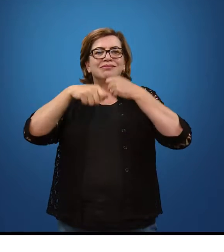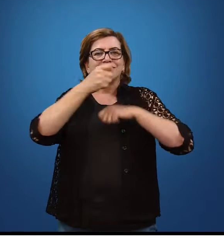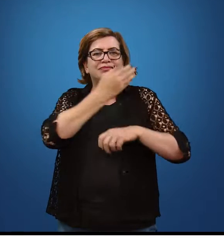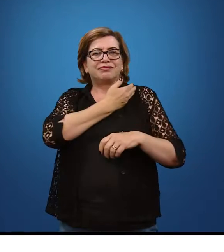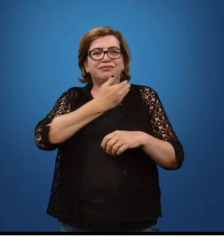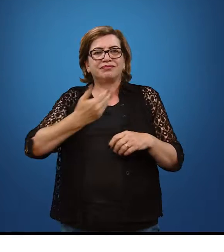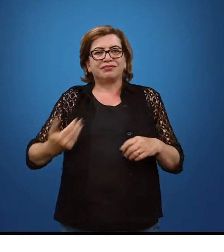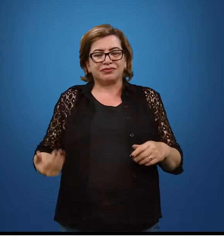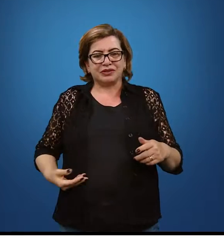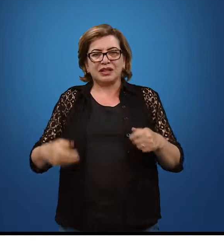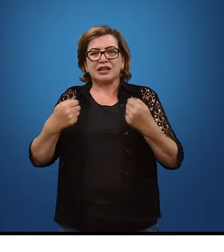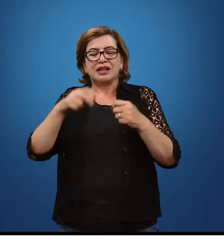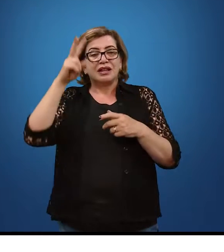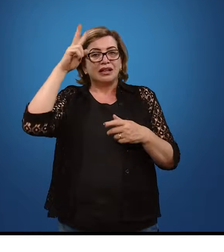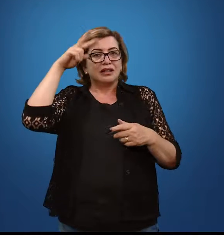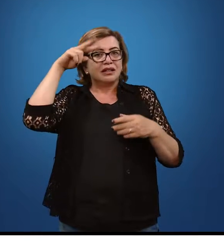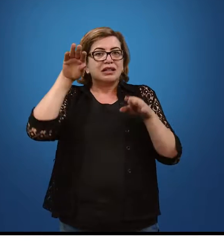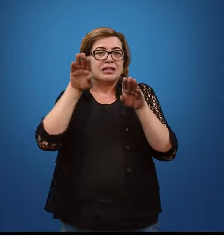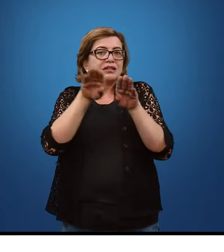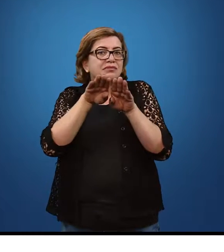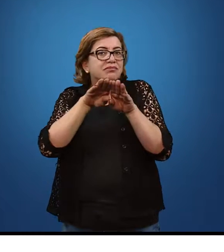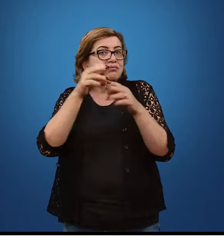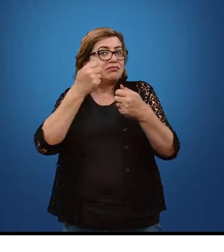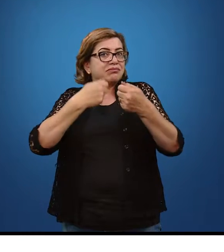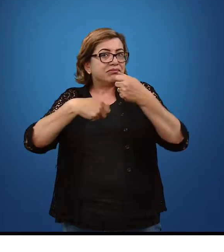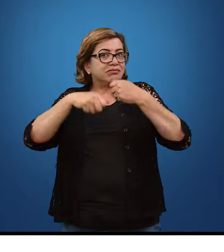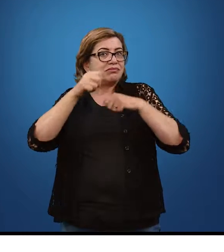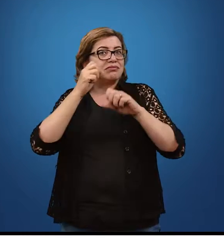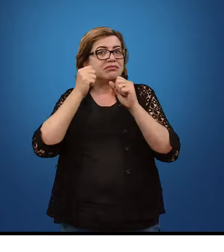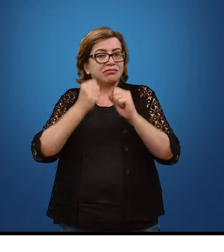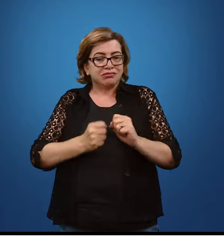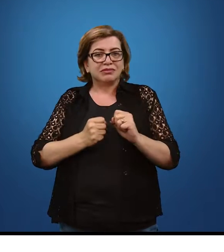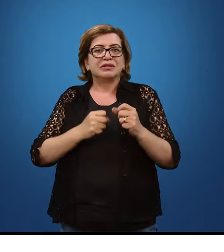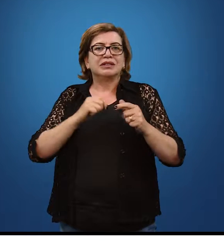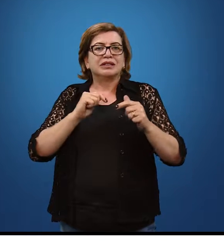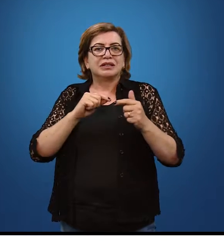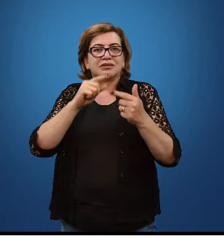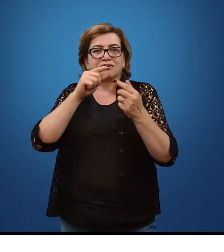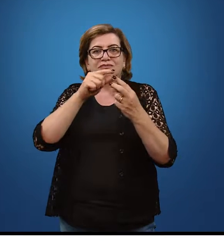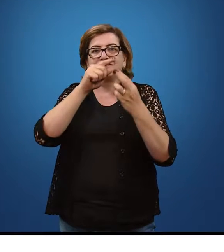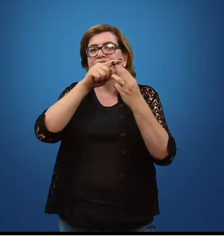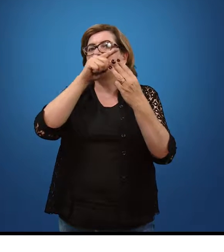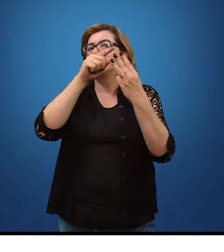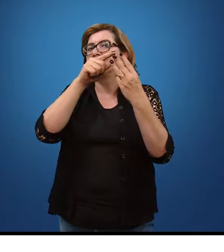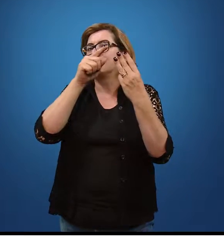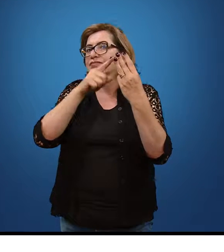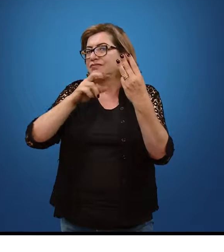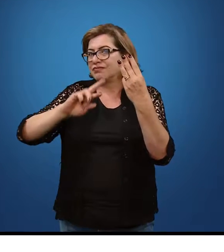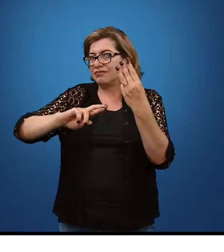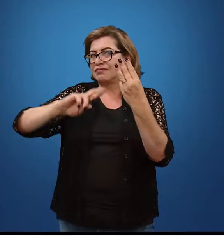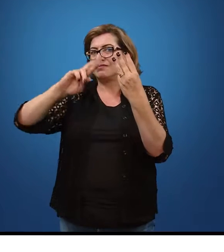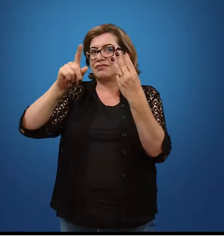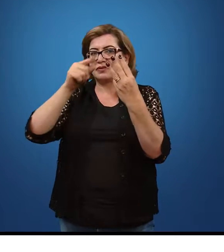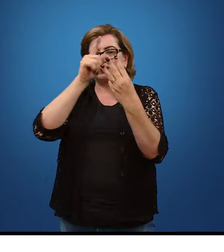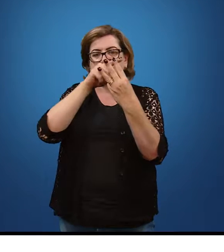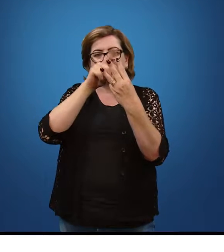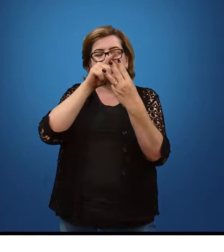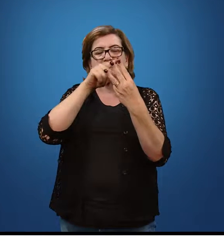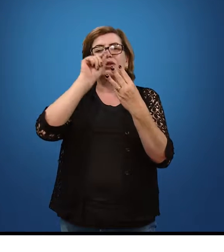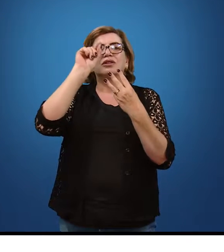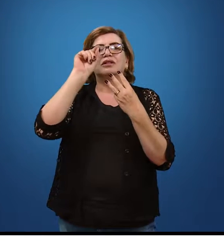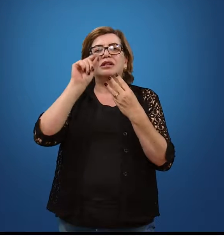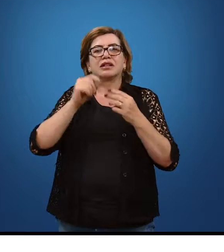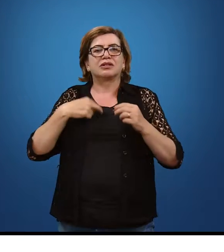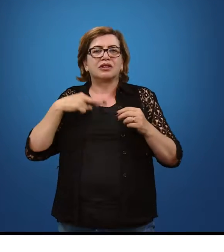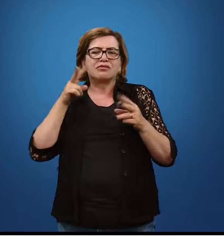Devemos também lembrar que a administração ela pode ser trabalhada sobre 3 vieses diferentes. O primeiro deles é